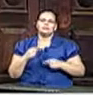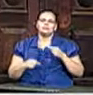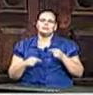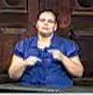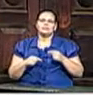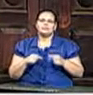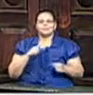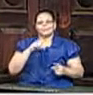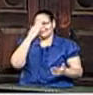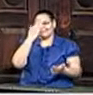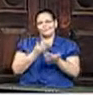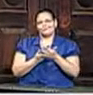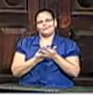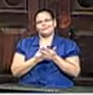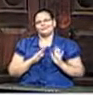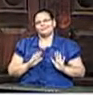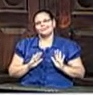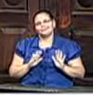e